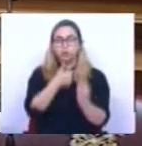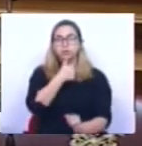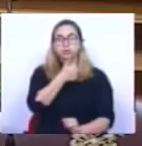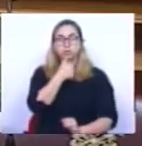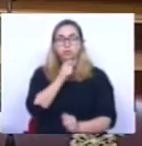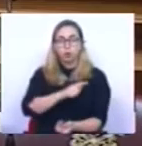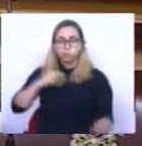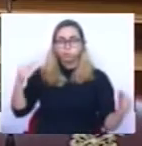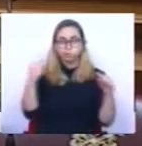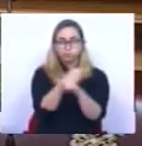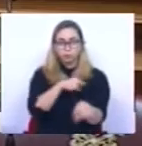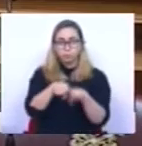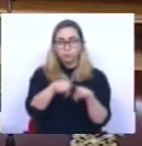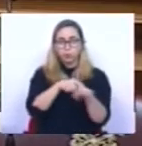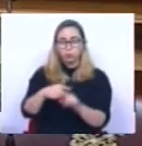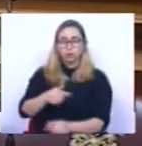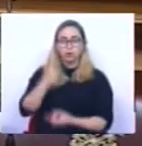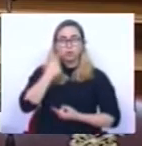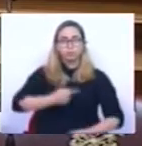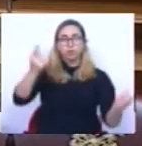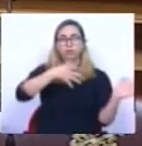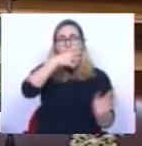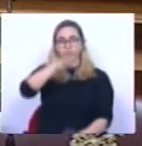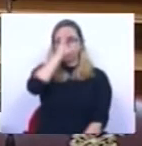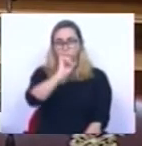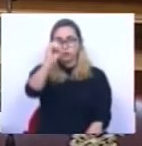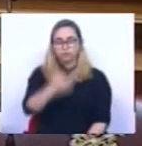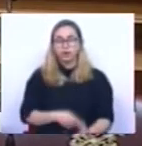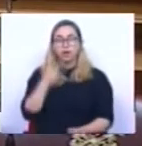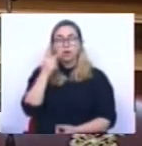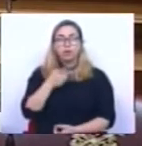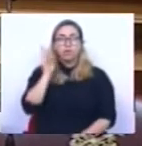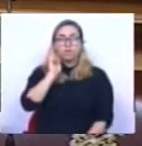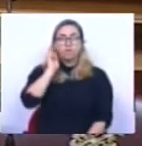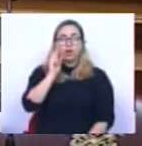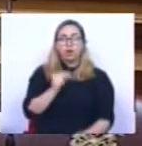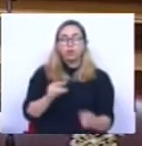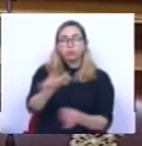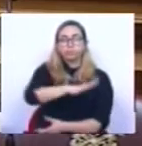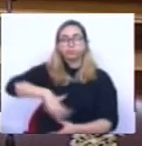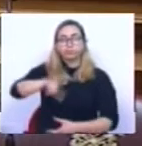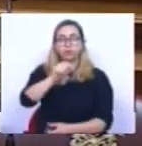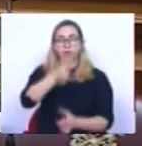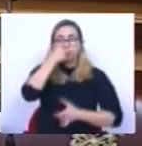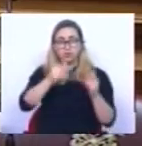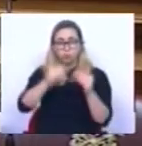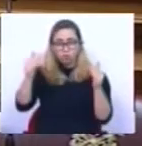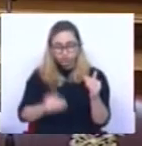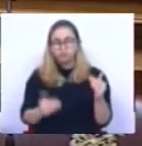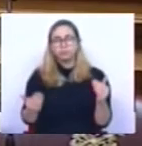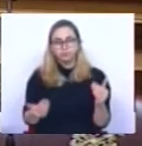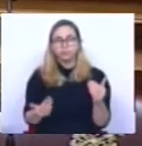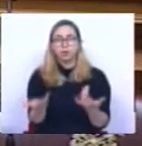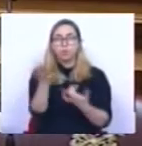sentido inverso das políticas que têm sido anunciadas pelo Governo para a valorização dos territórios do interior e de baixa densidade, como é